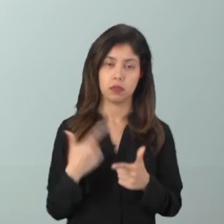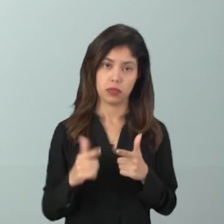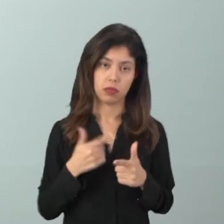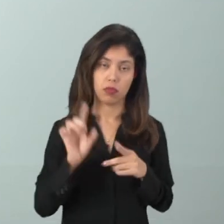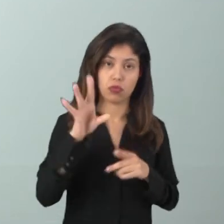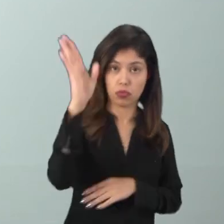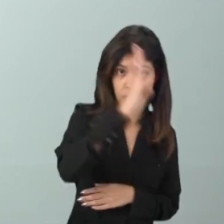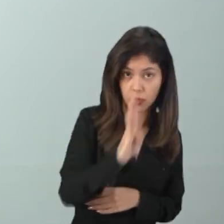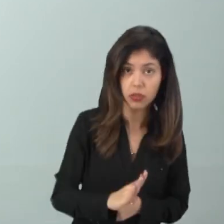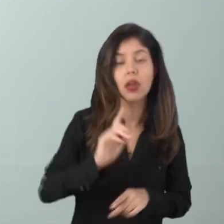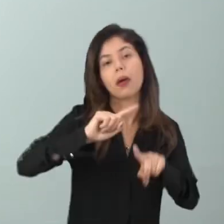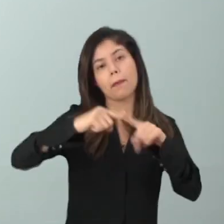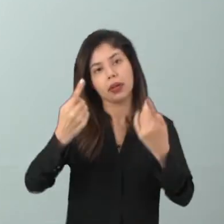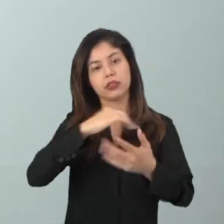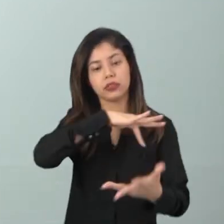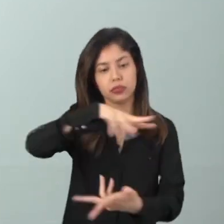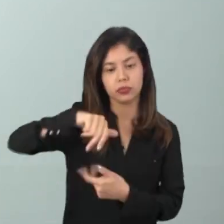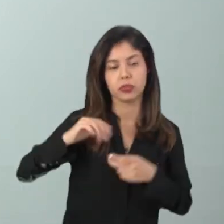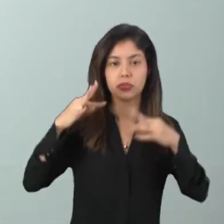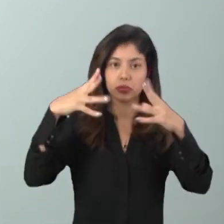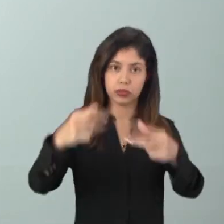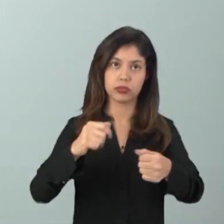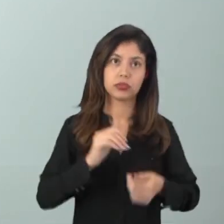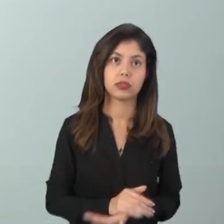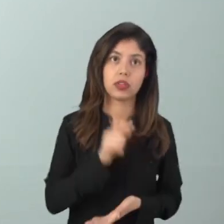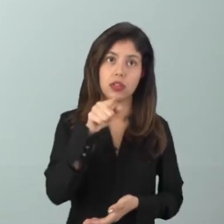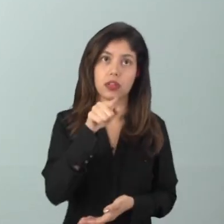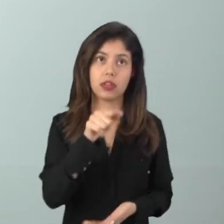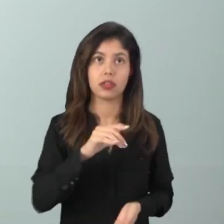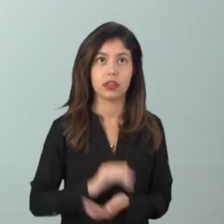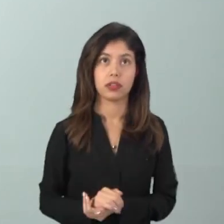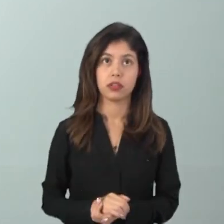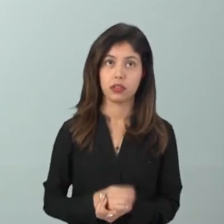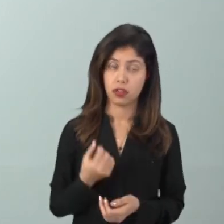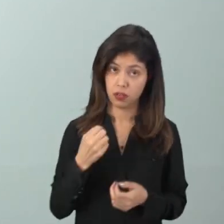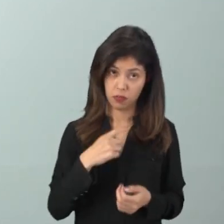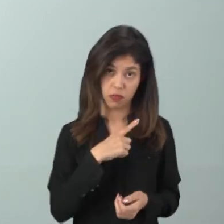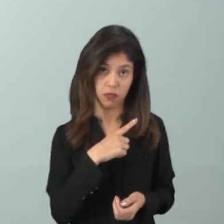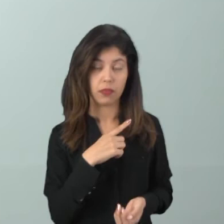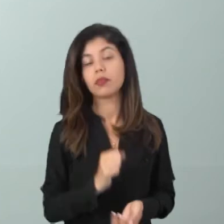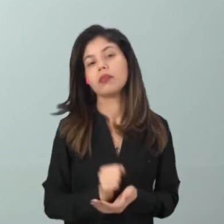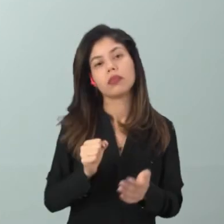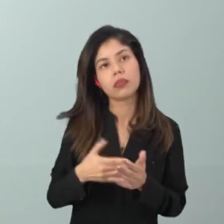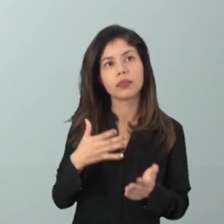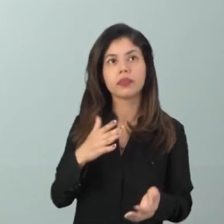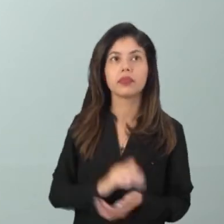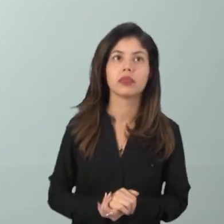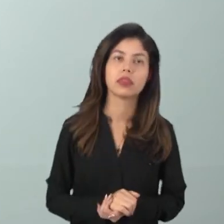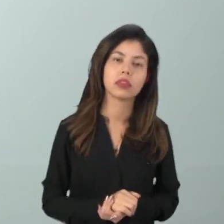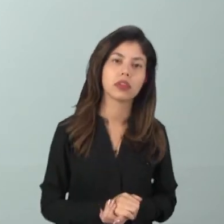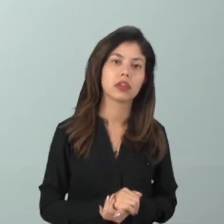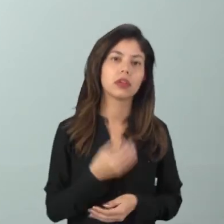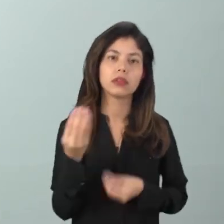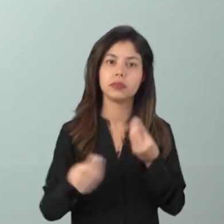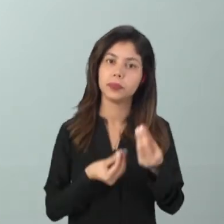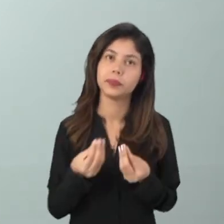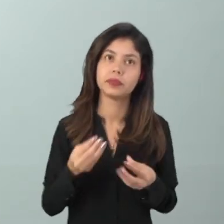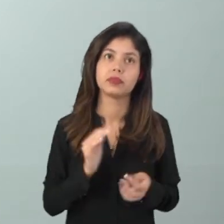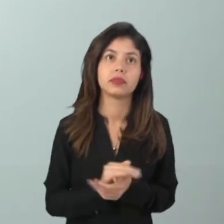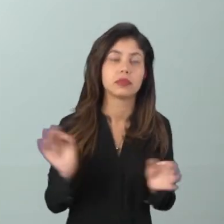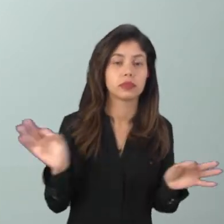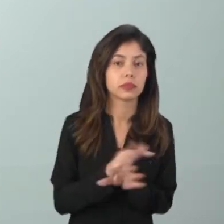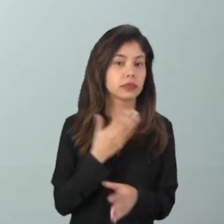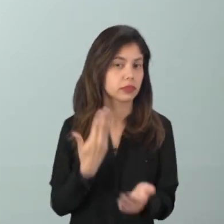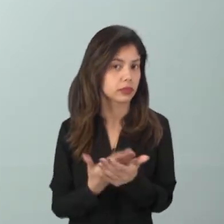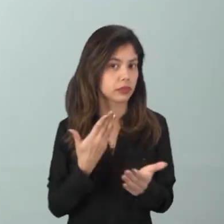só no Brasil, mas no mundo inteiro. Então esse é um dos motivos do excesso de tecnologia. Com isso, a gente encerra